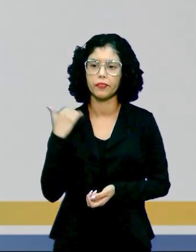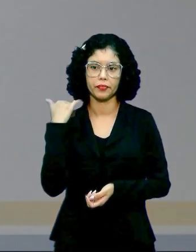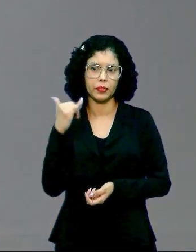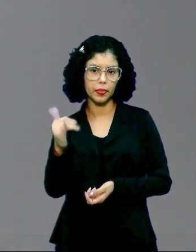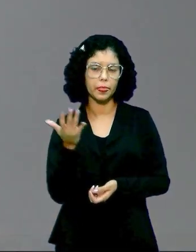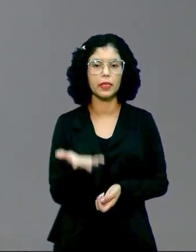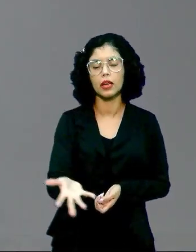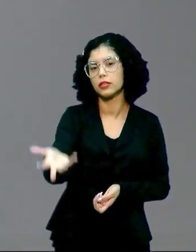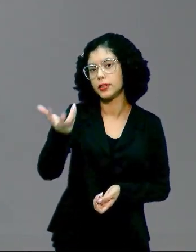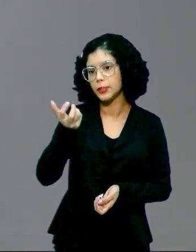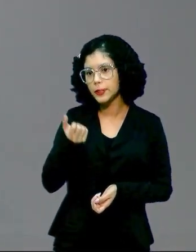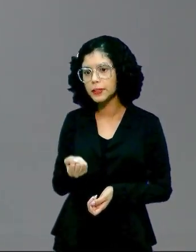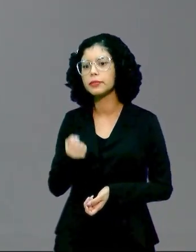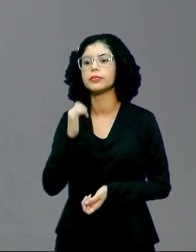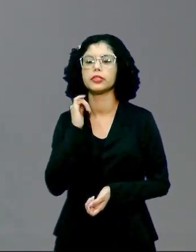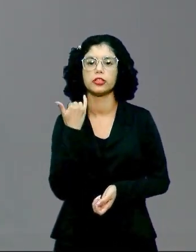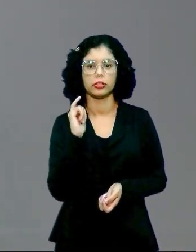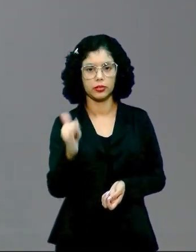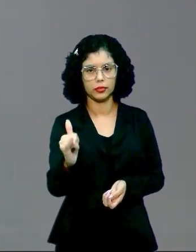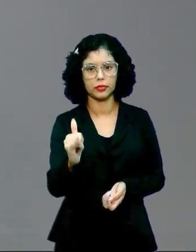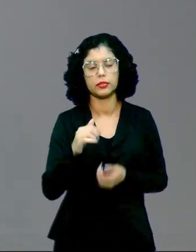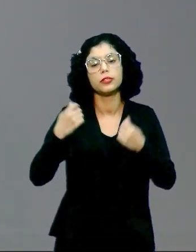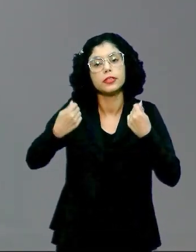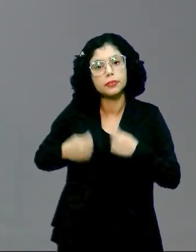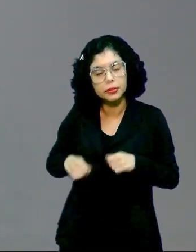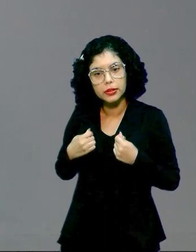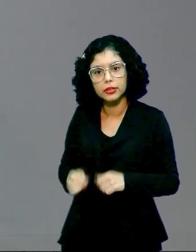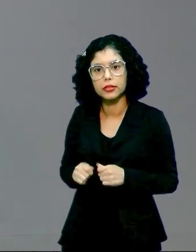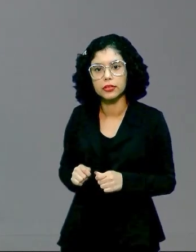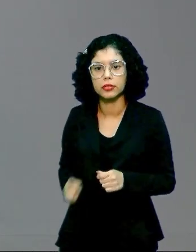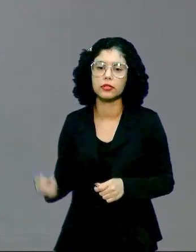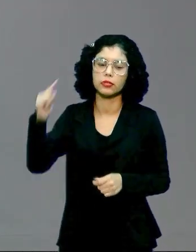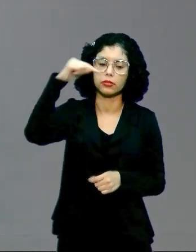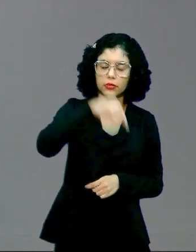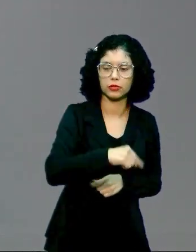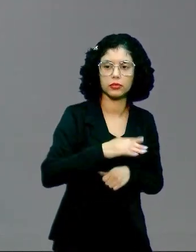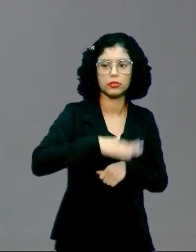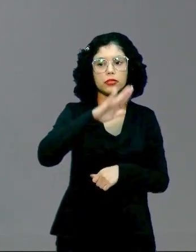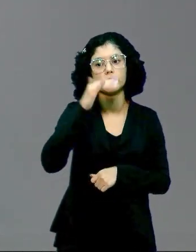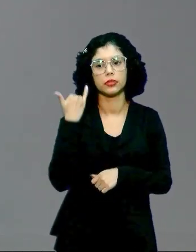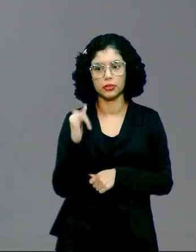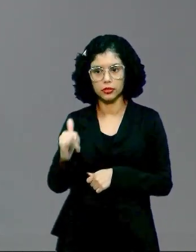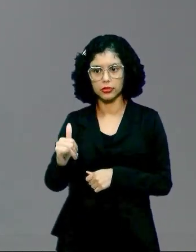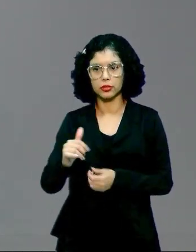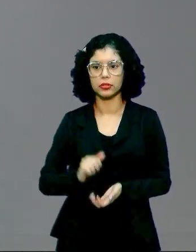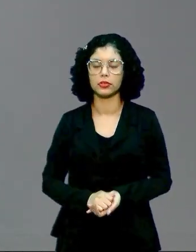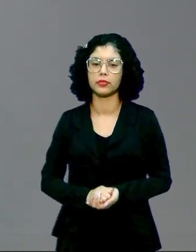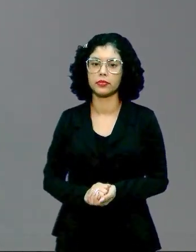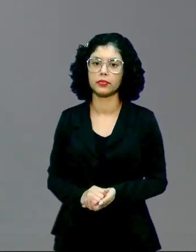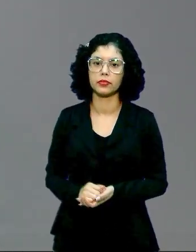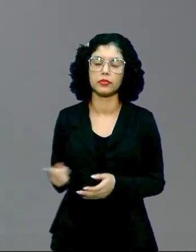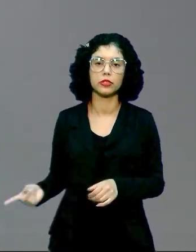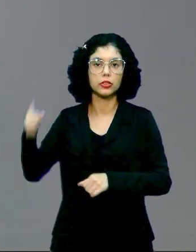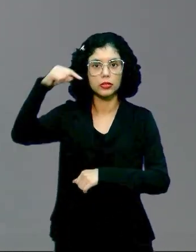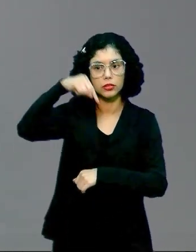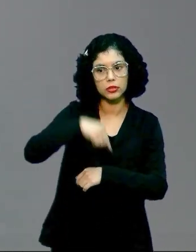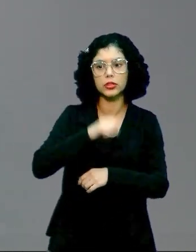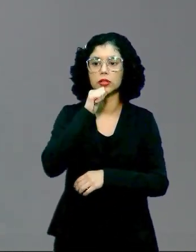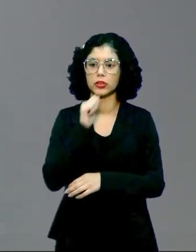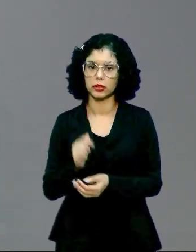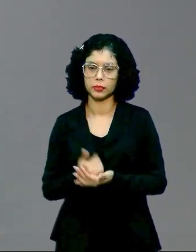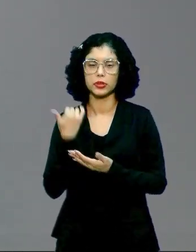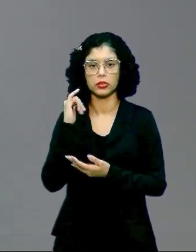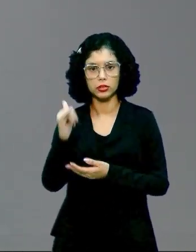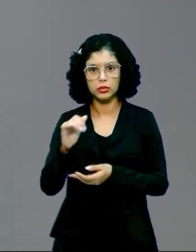quando ele recebe energia, ele precisa saltar para uma camada mais energética. E esse salto para uma camada